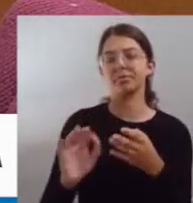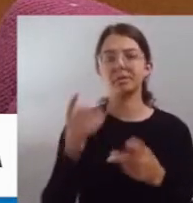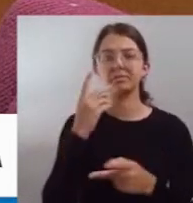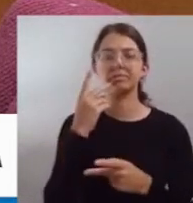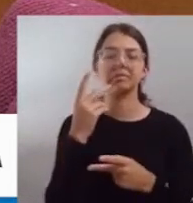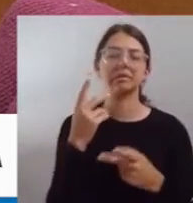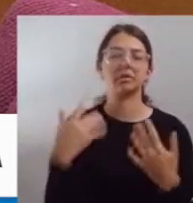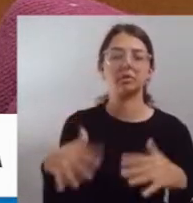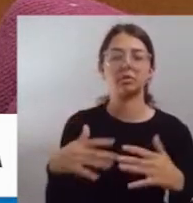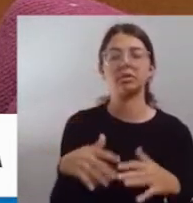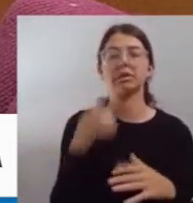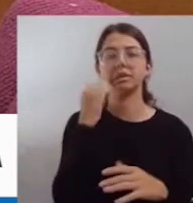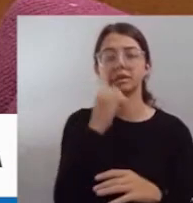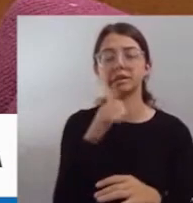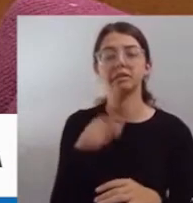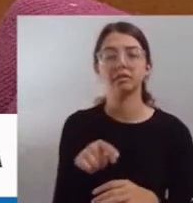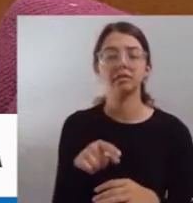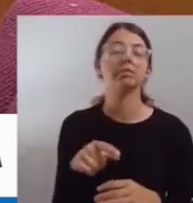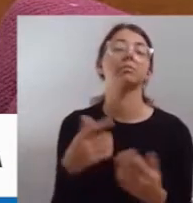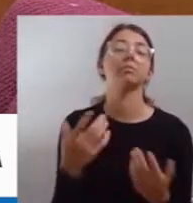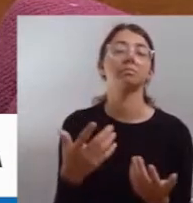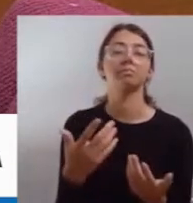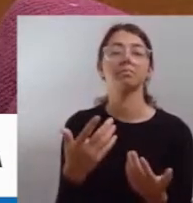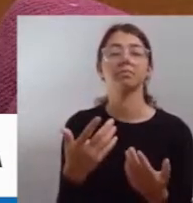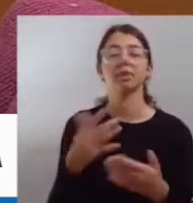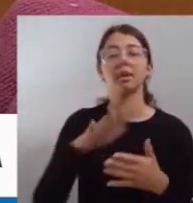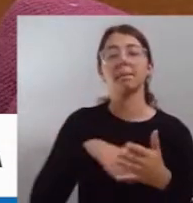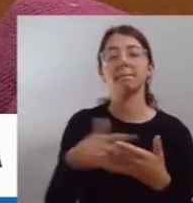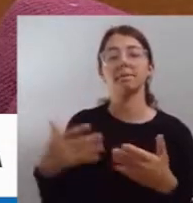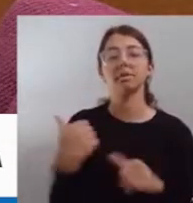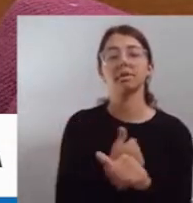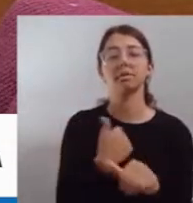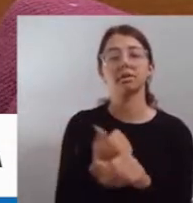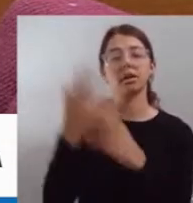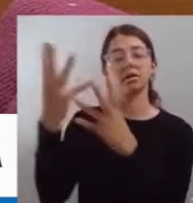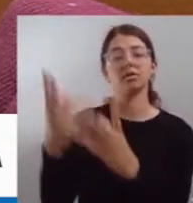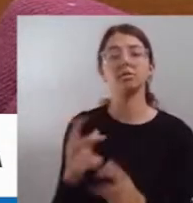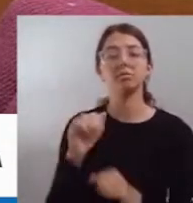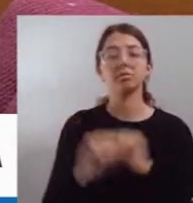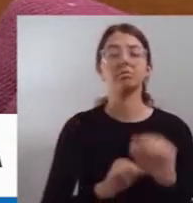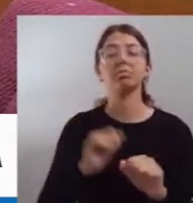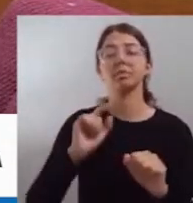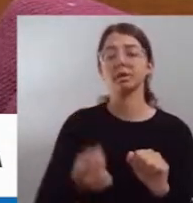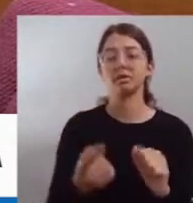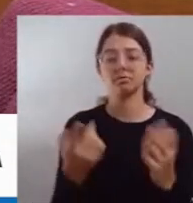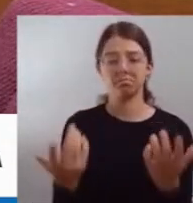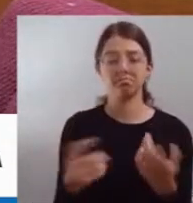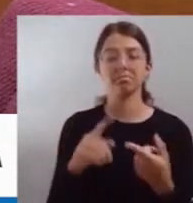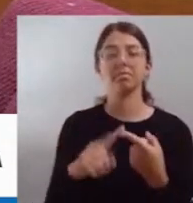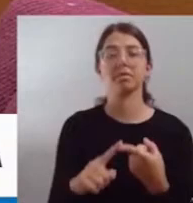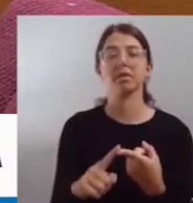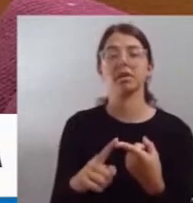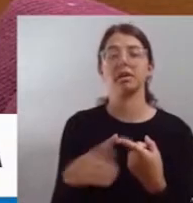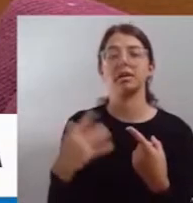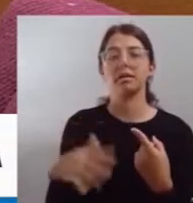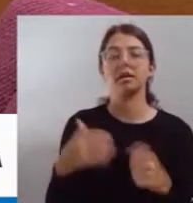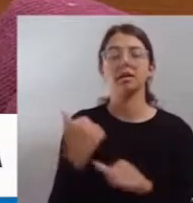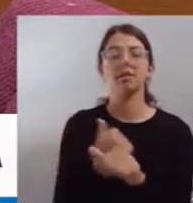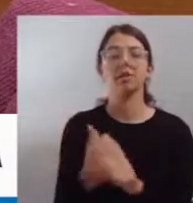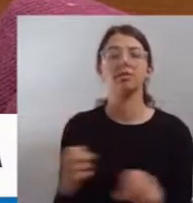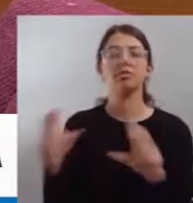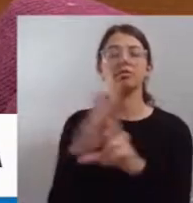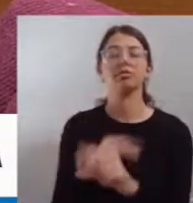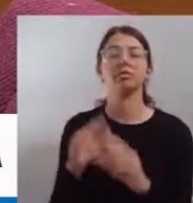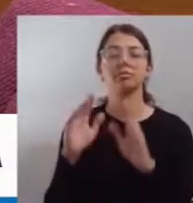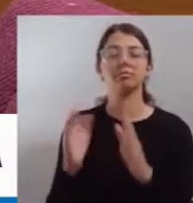previsto nos diversos planos de atividades e orçamento e que são a elevada dependência de novas atividades com uma